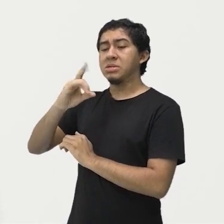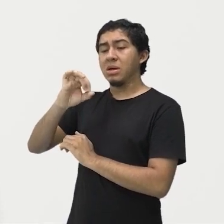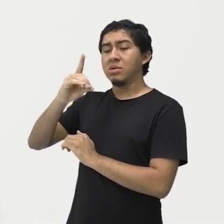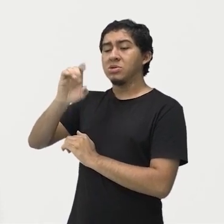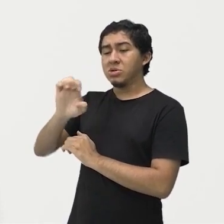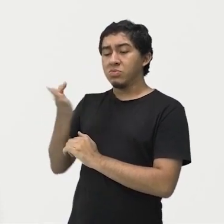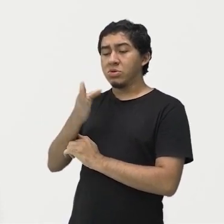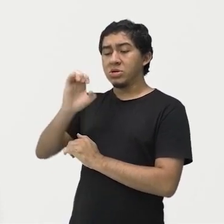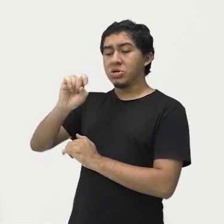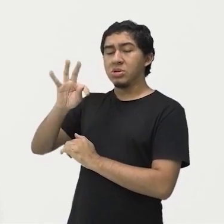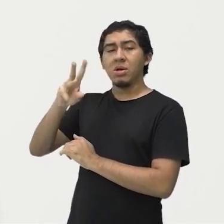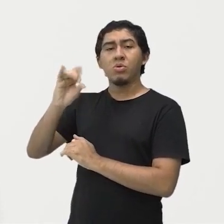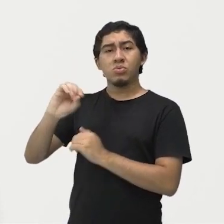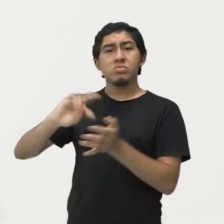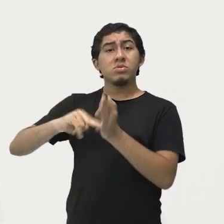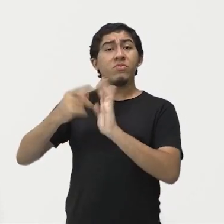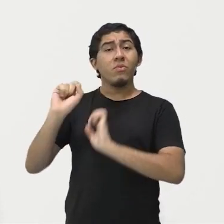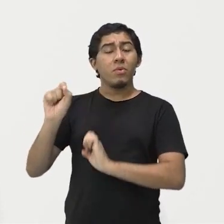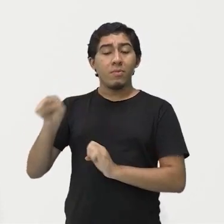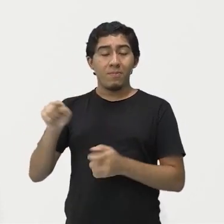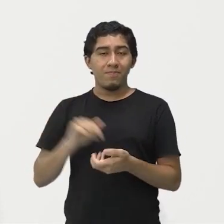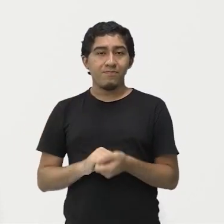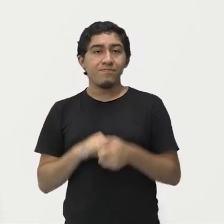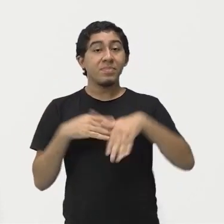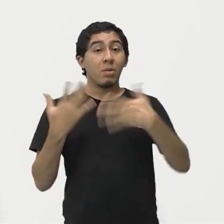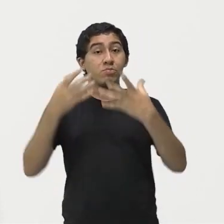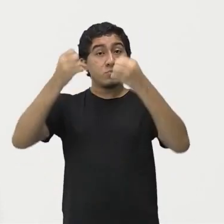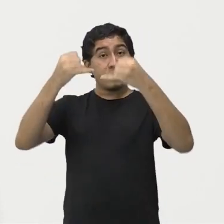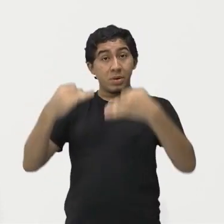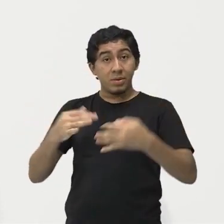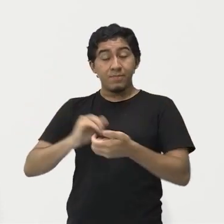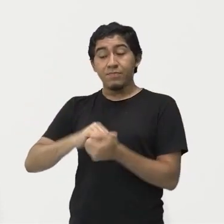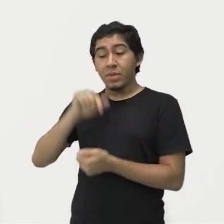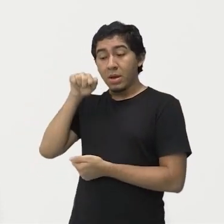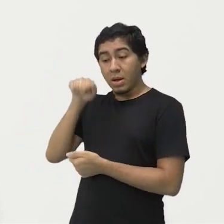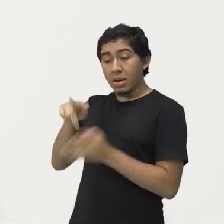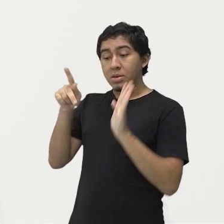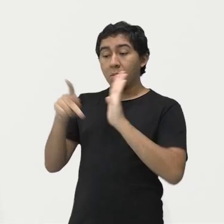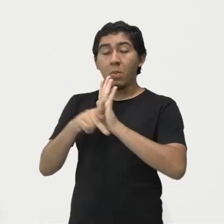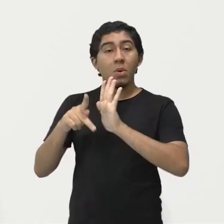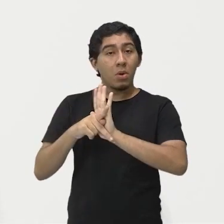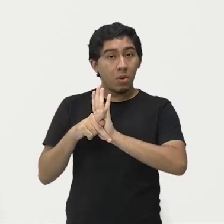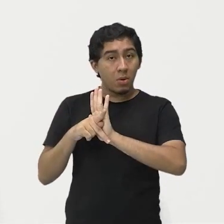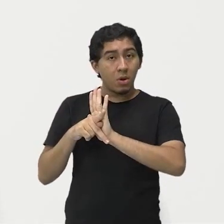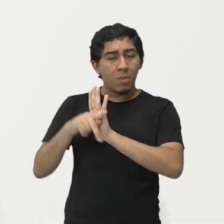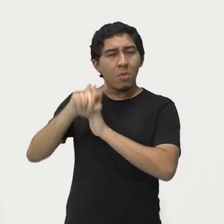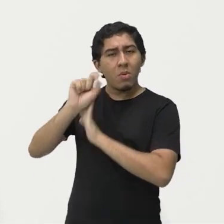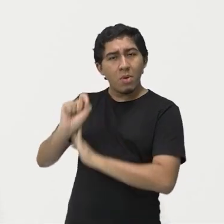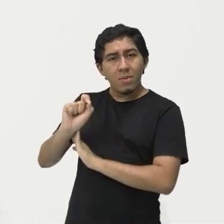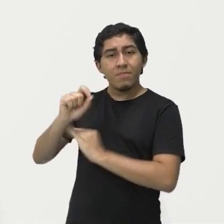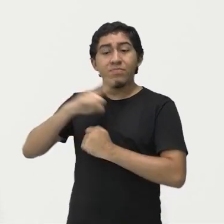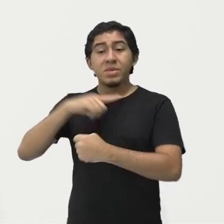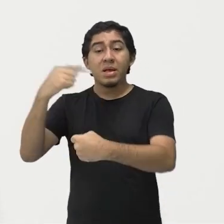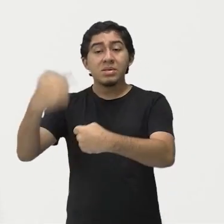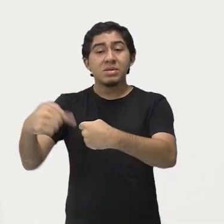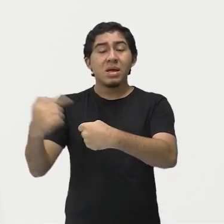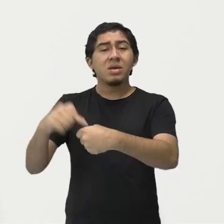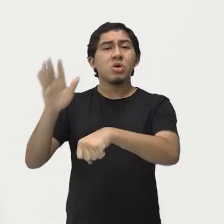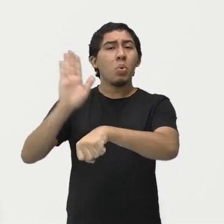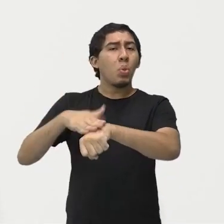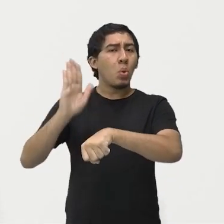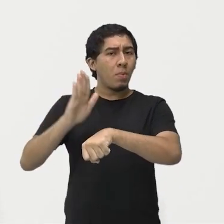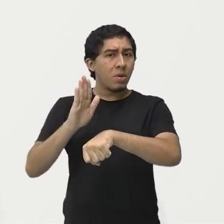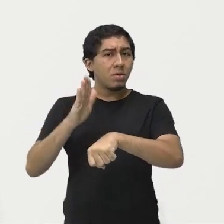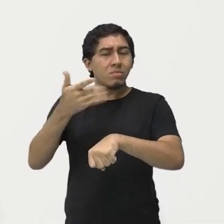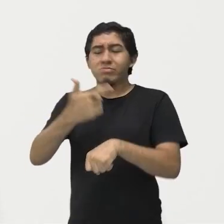cidade-estado, coleguinha, é aquela cidade que tem uma autonomia. Não existe a figura de